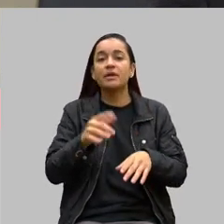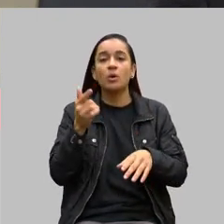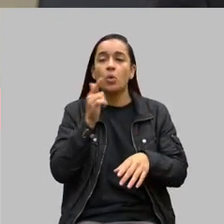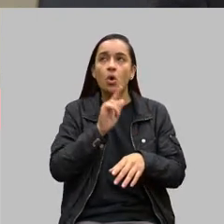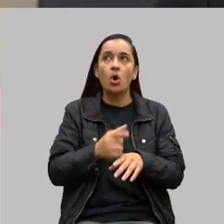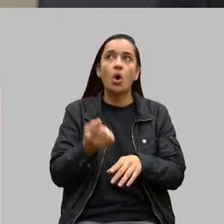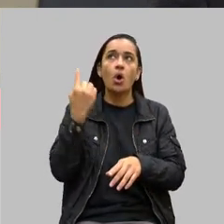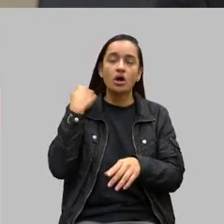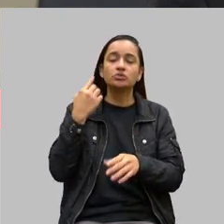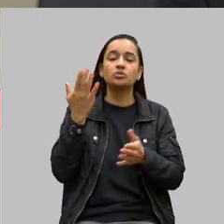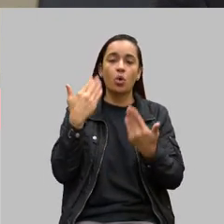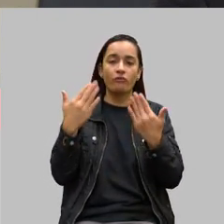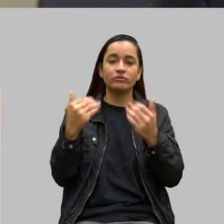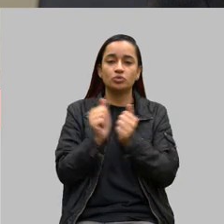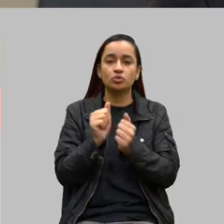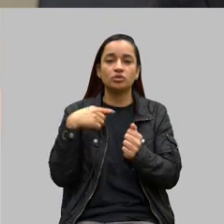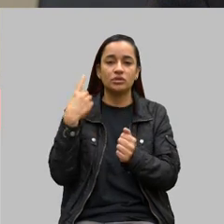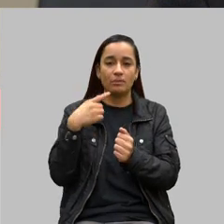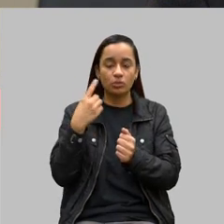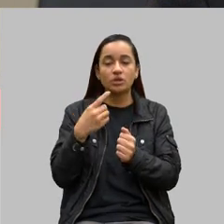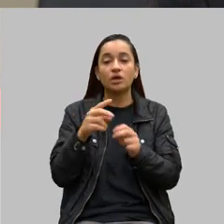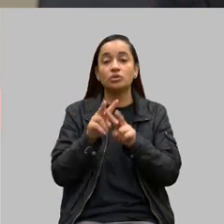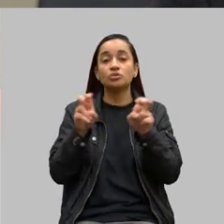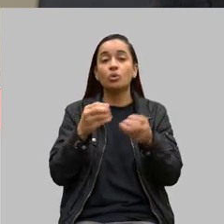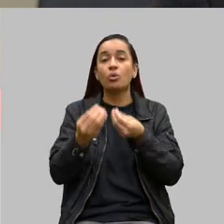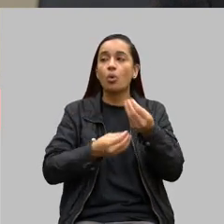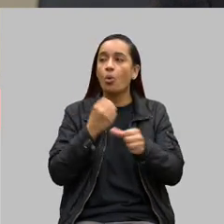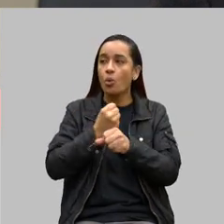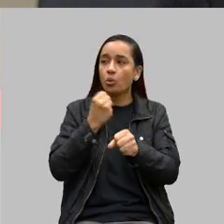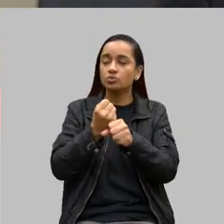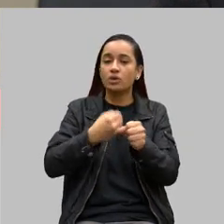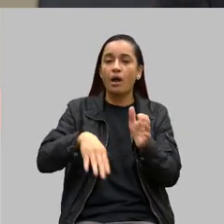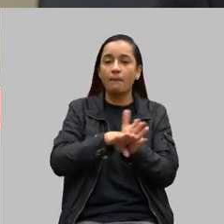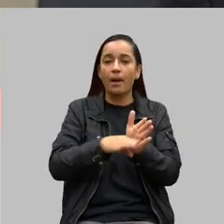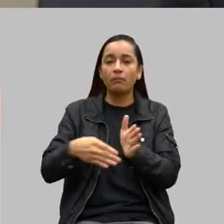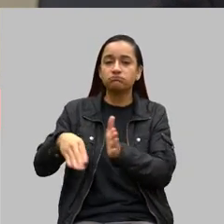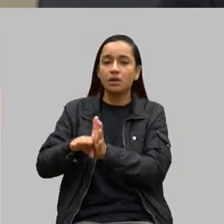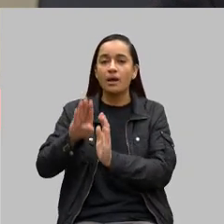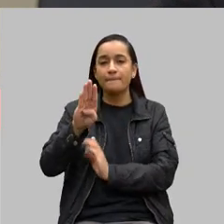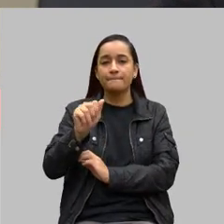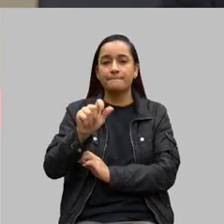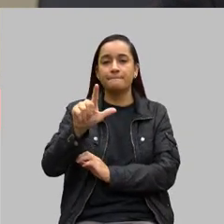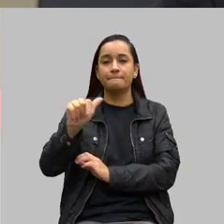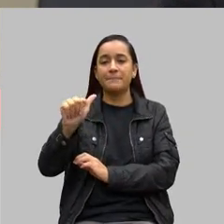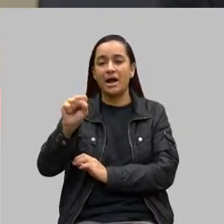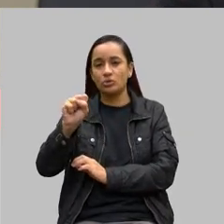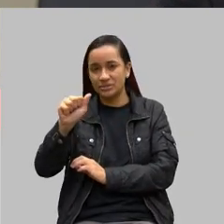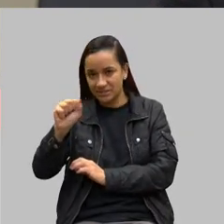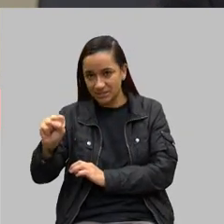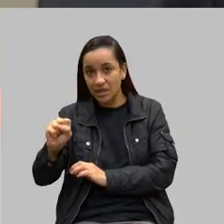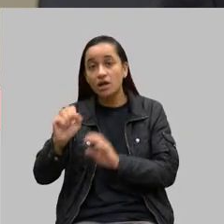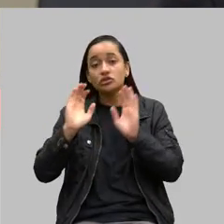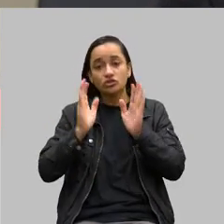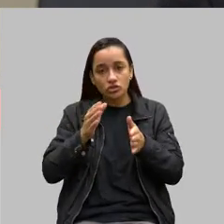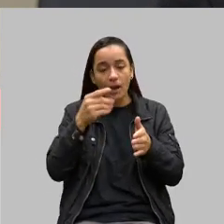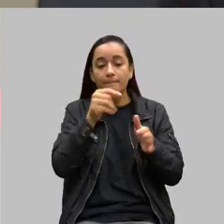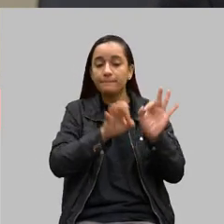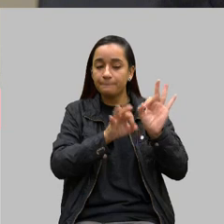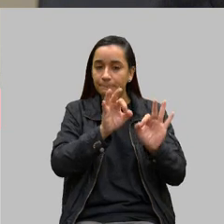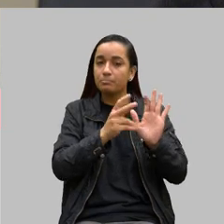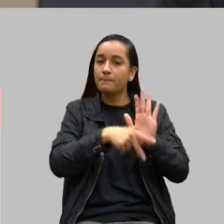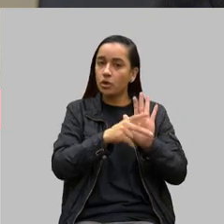arand sobre o projeto de conceção de Balsas né do Lago de Furnas um projeto que o Estado de Minas vem tocando em parceria com o grupo